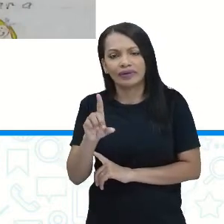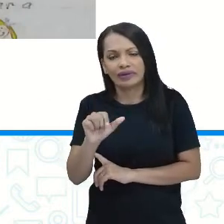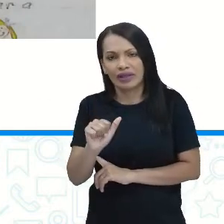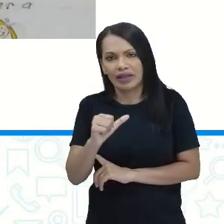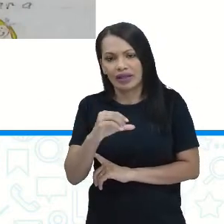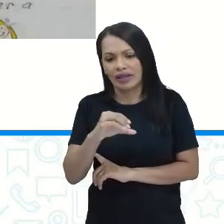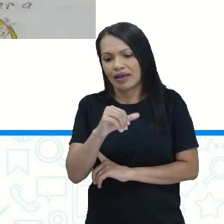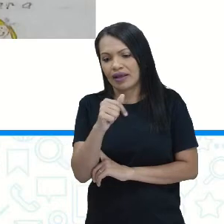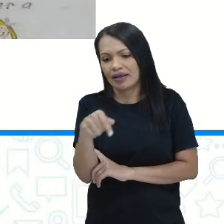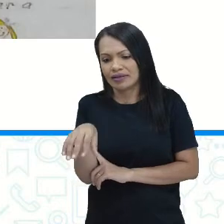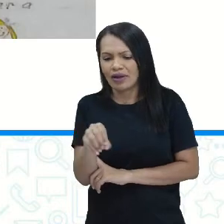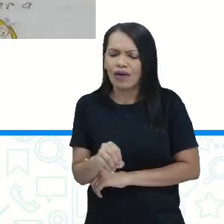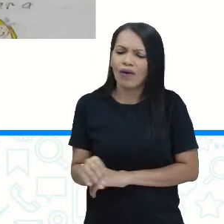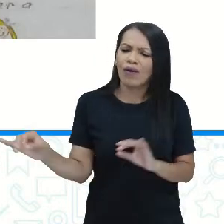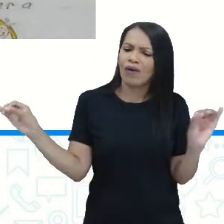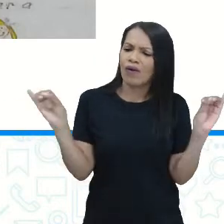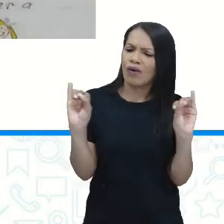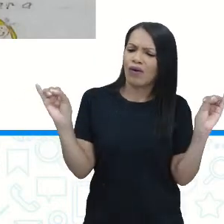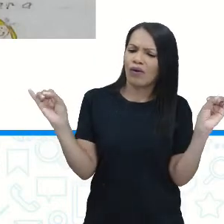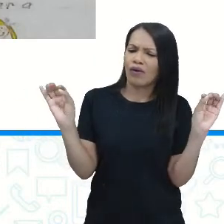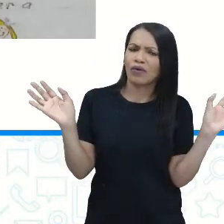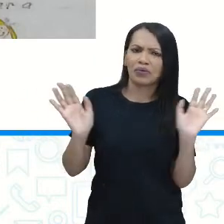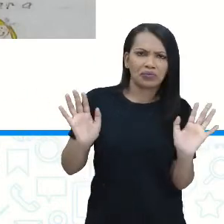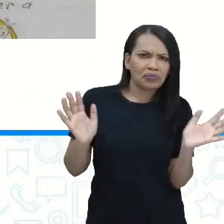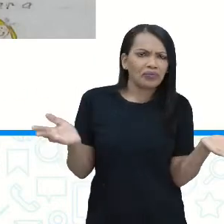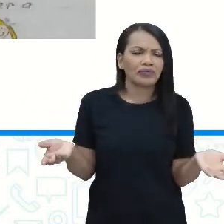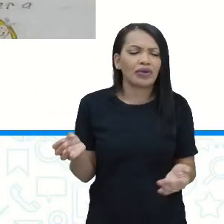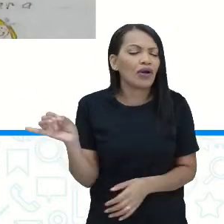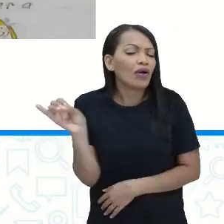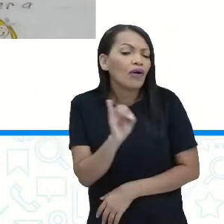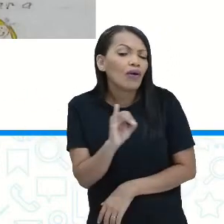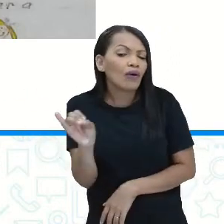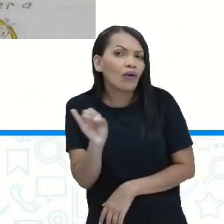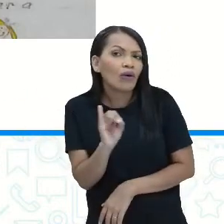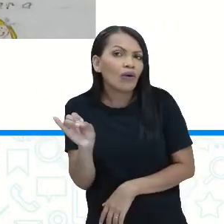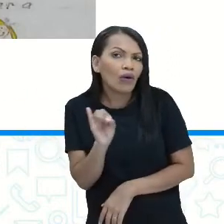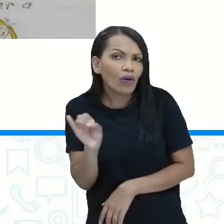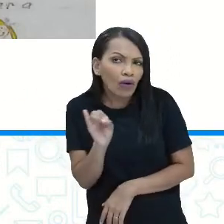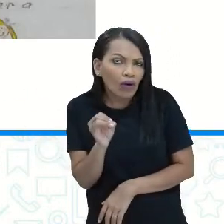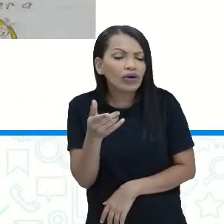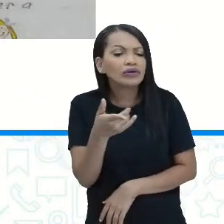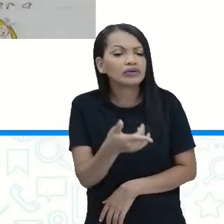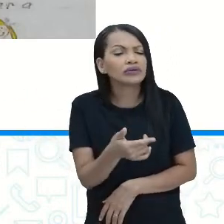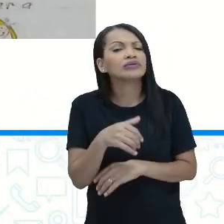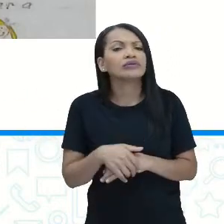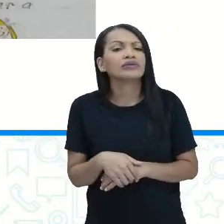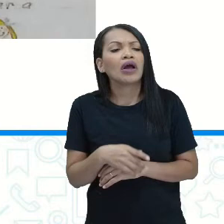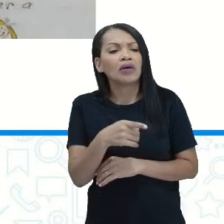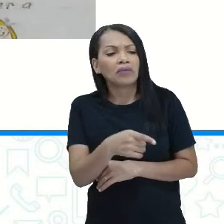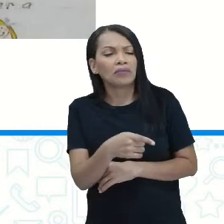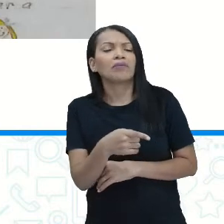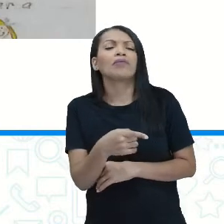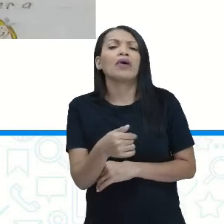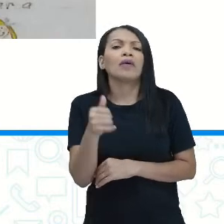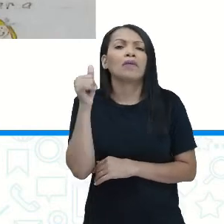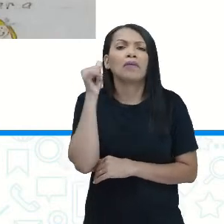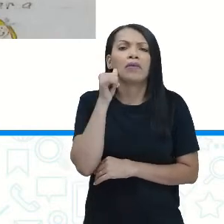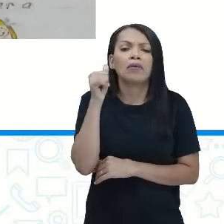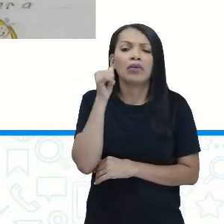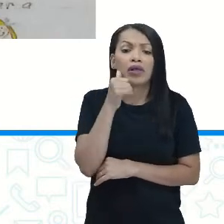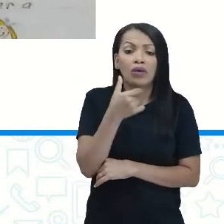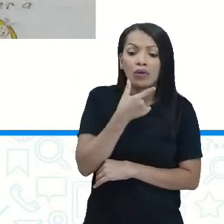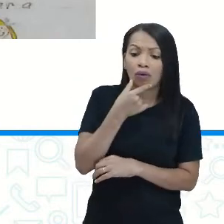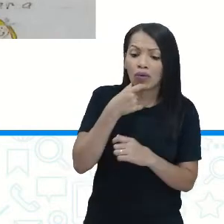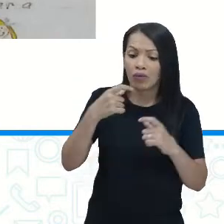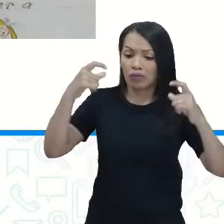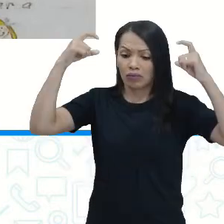saudação. Queridos senhor e senhora urso. Aí tem aí, querido ursinho. Agora eu